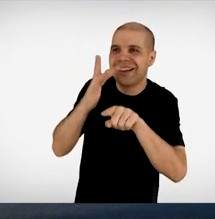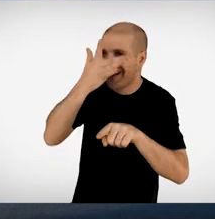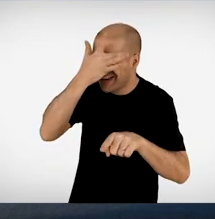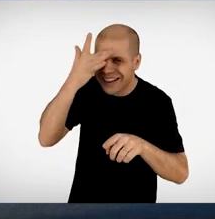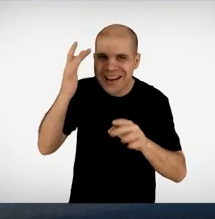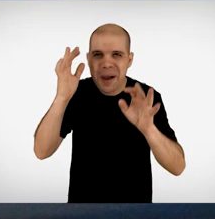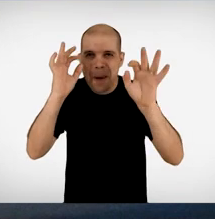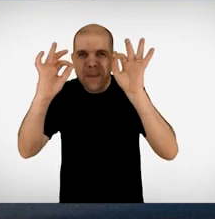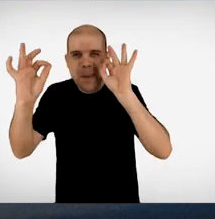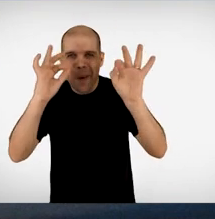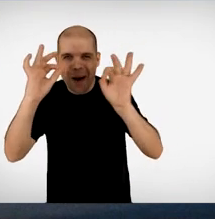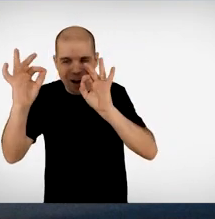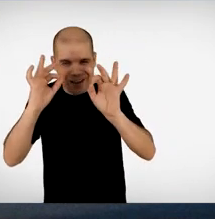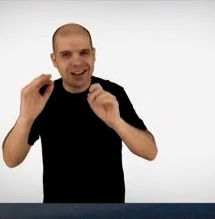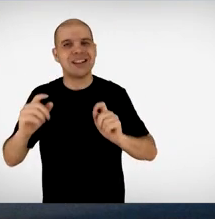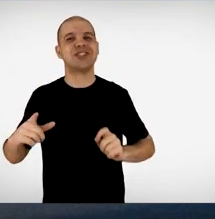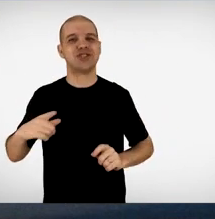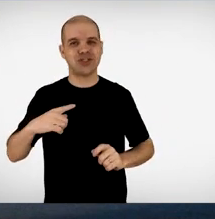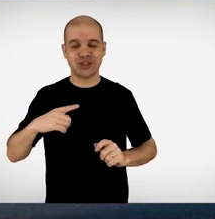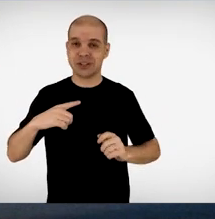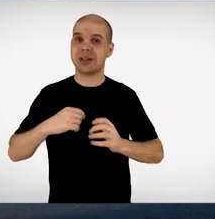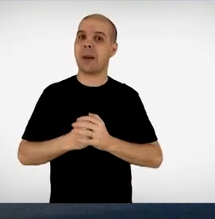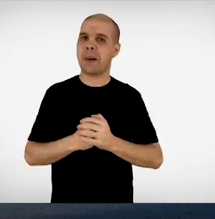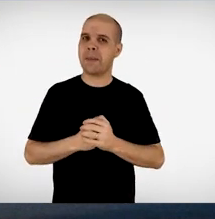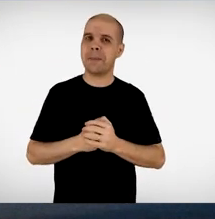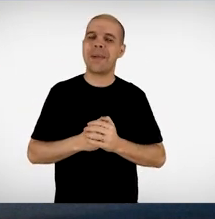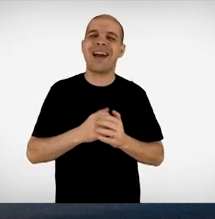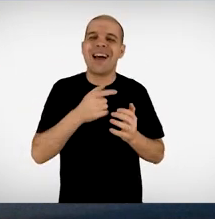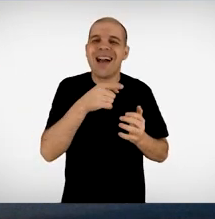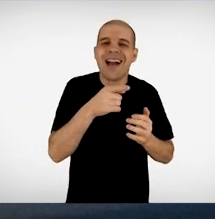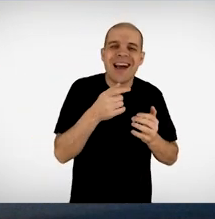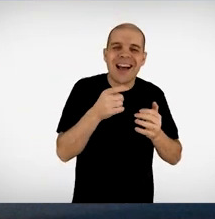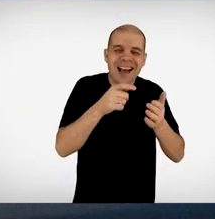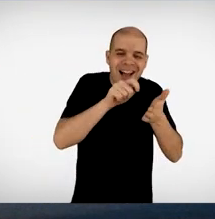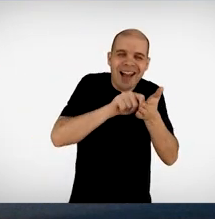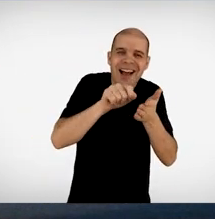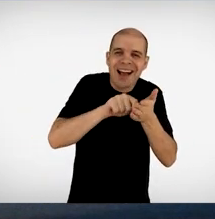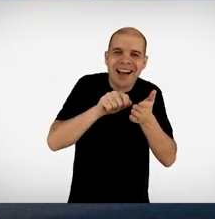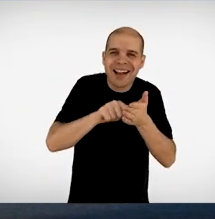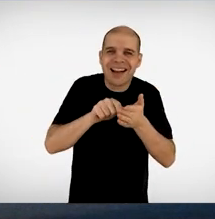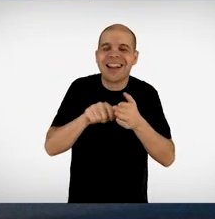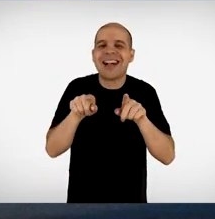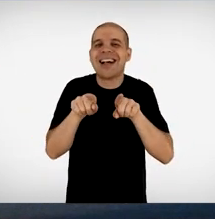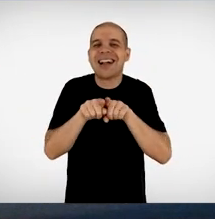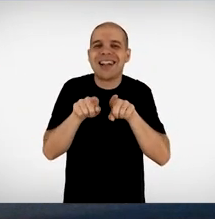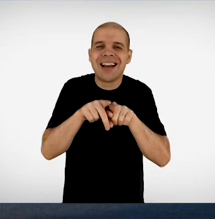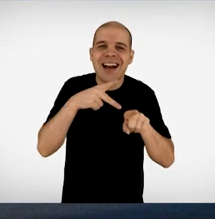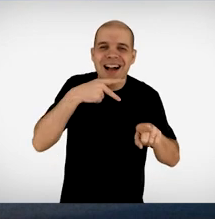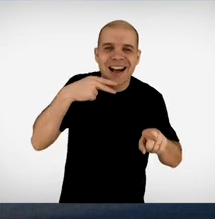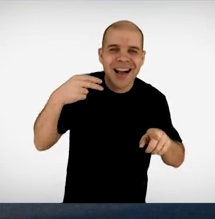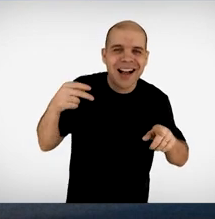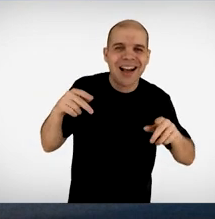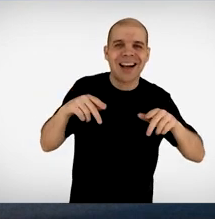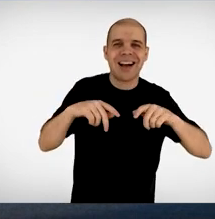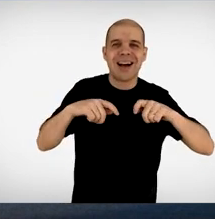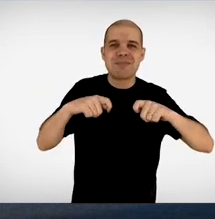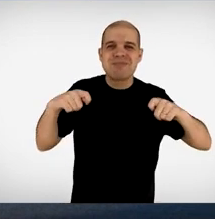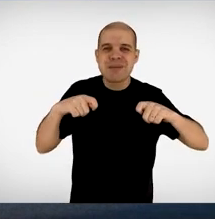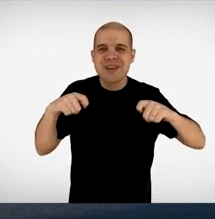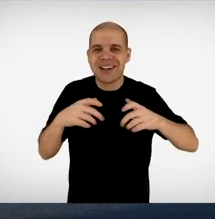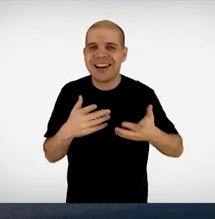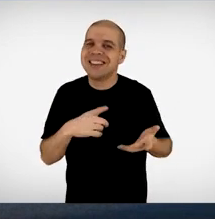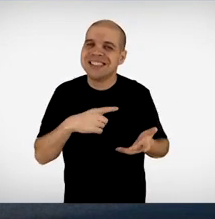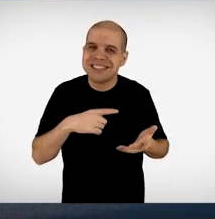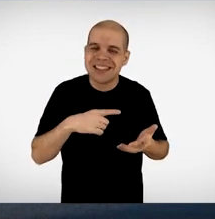psicanalistas e brinca que está numa sessão de terapia aberta ao público. E seu podcast, Calcinha Larga,